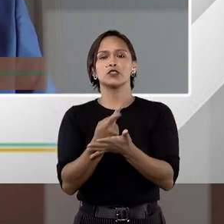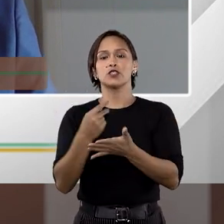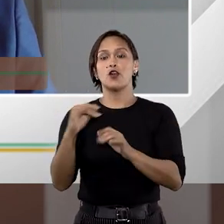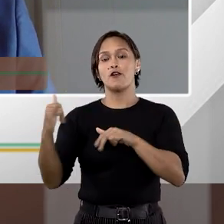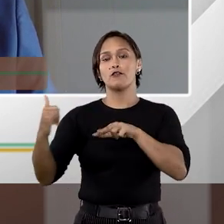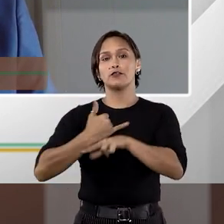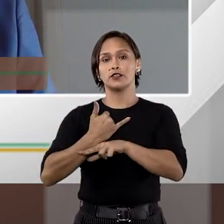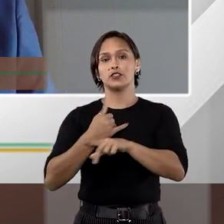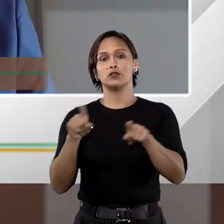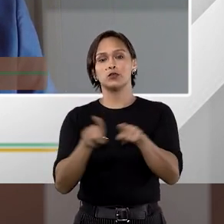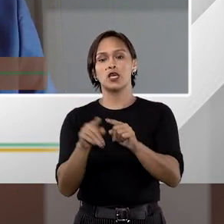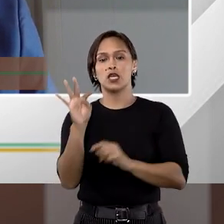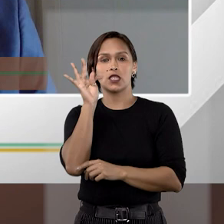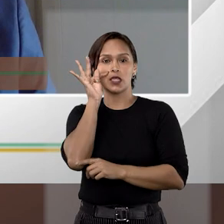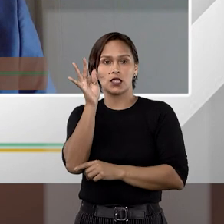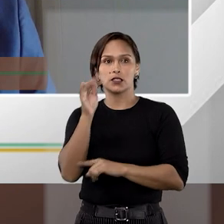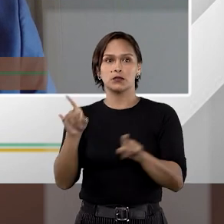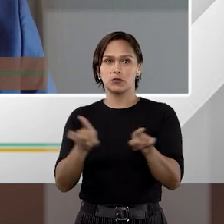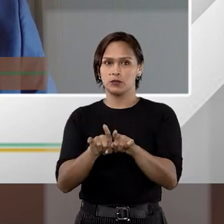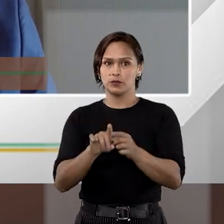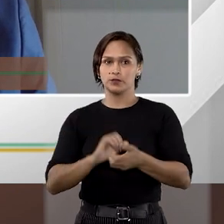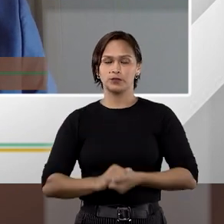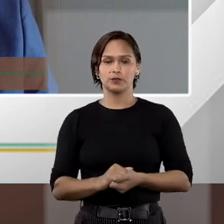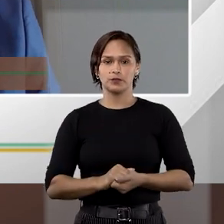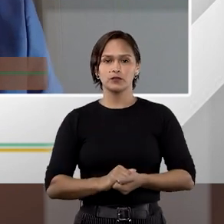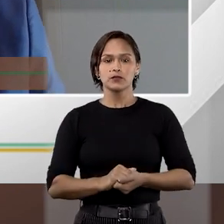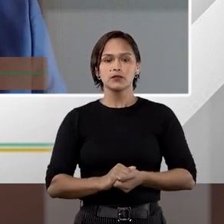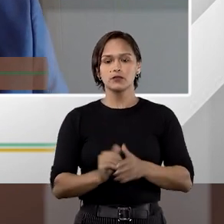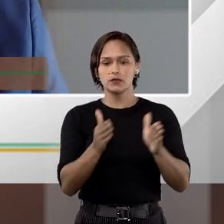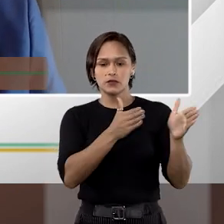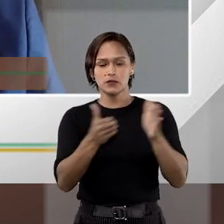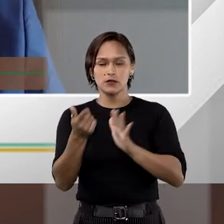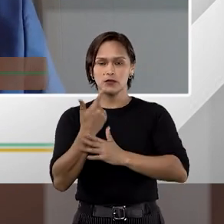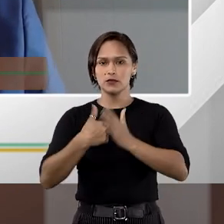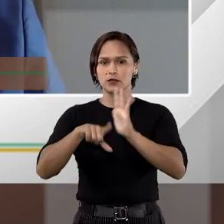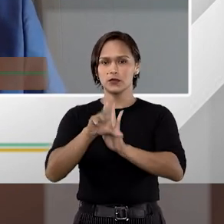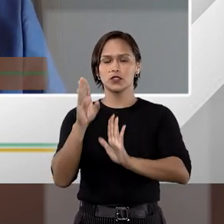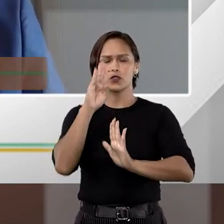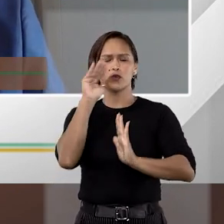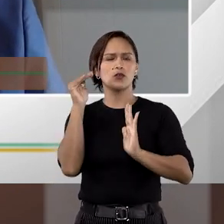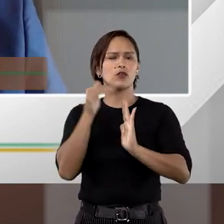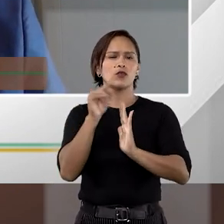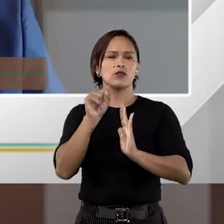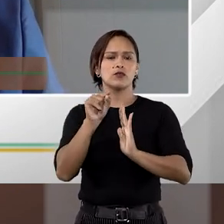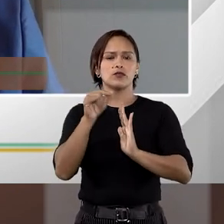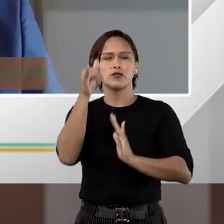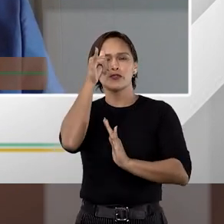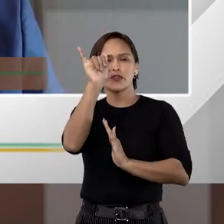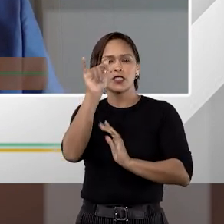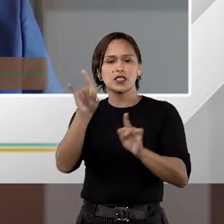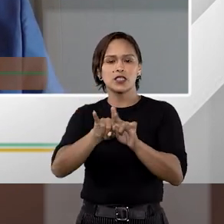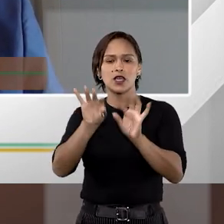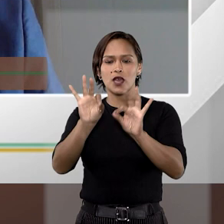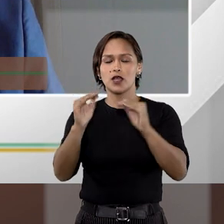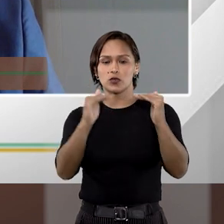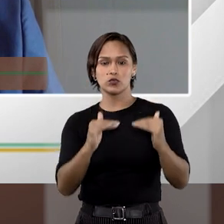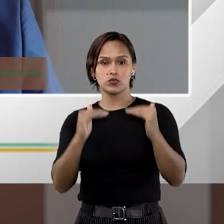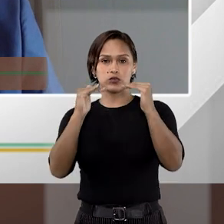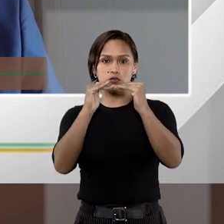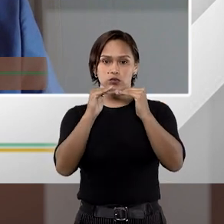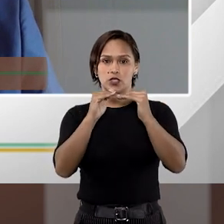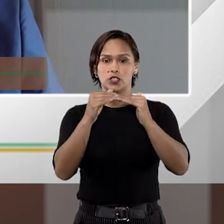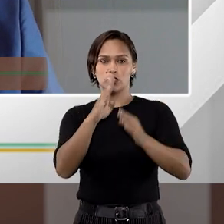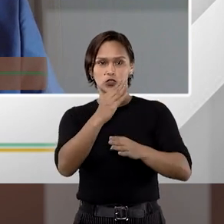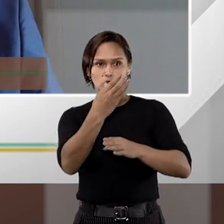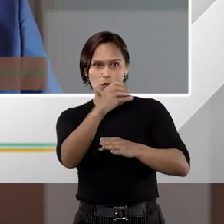do fato vítima e testemunhas a sua previsão legal tem como objetivo exatamente evitar a gente